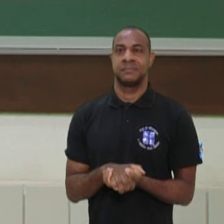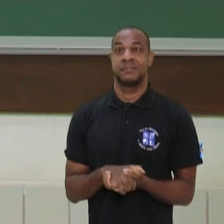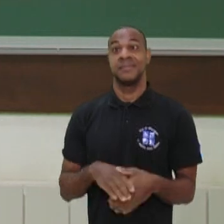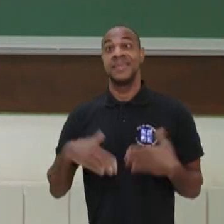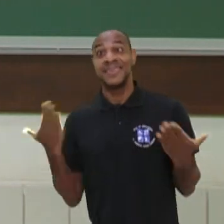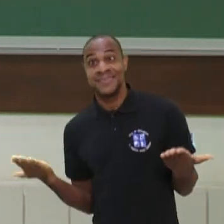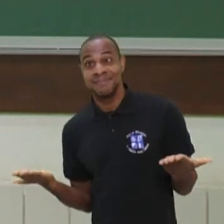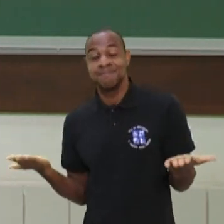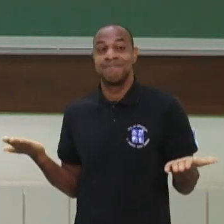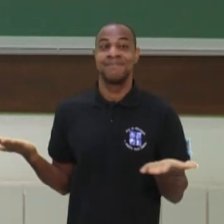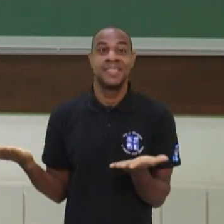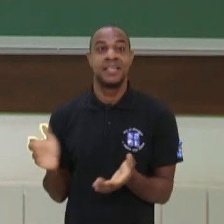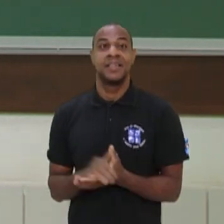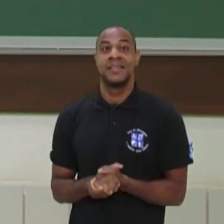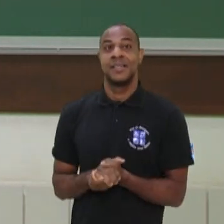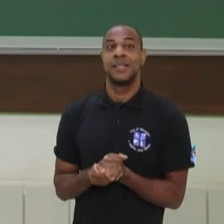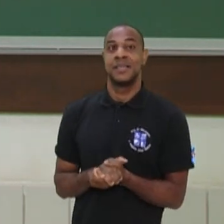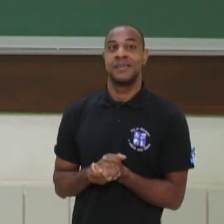Então, galera,